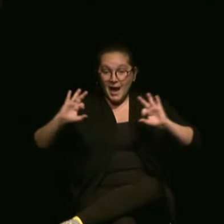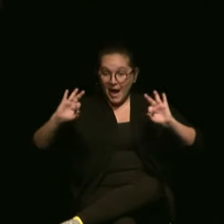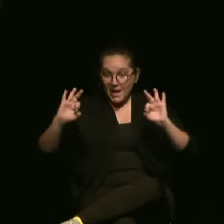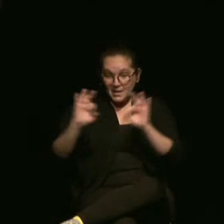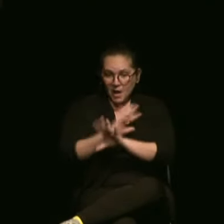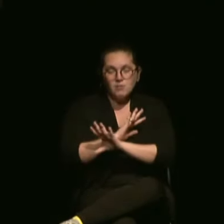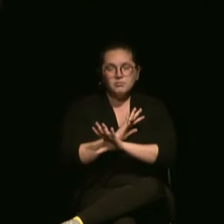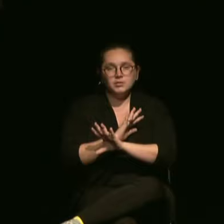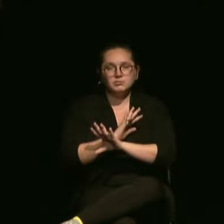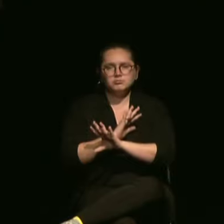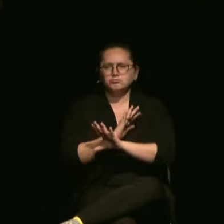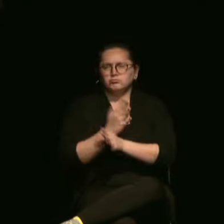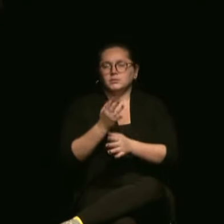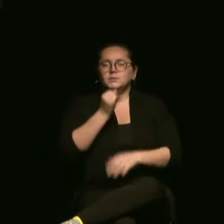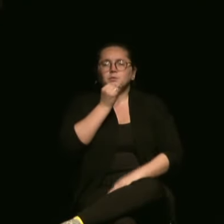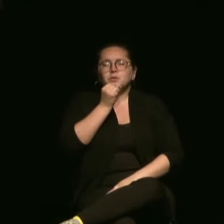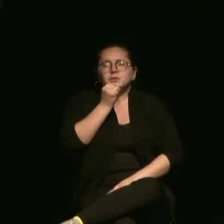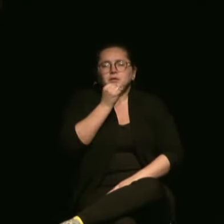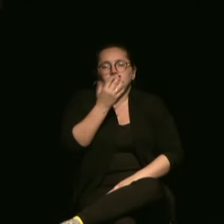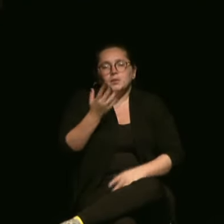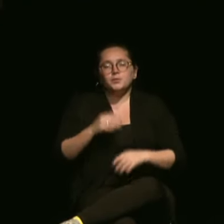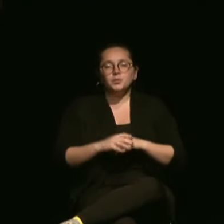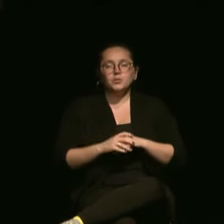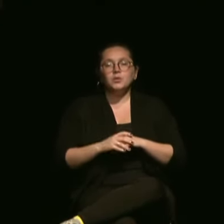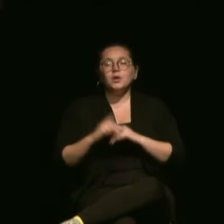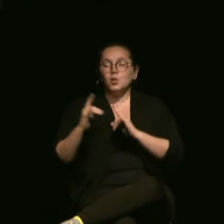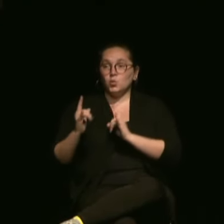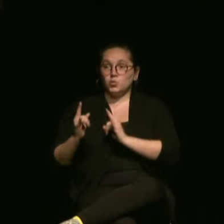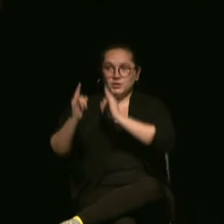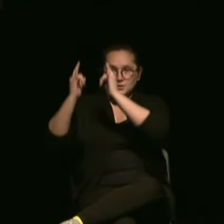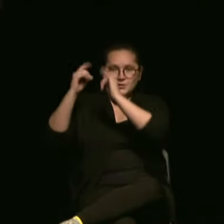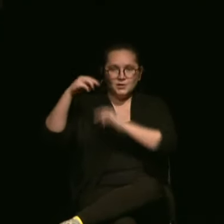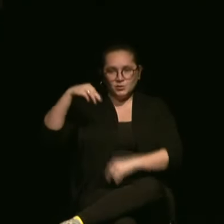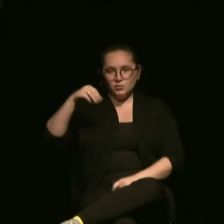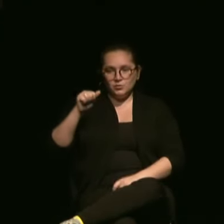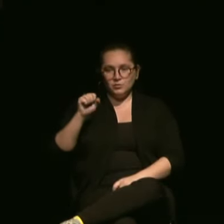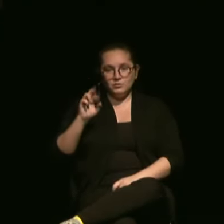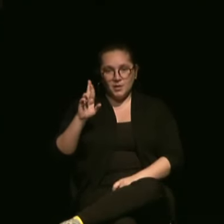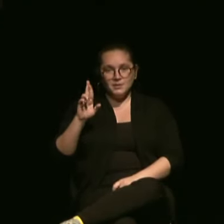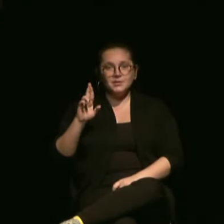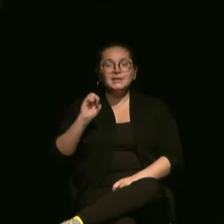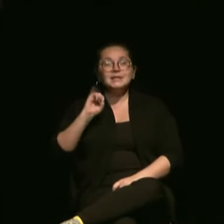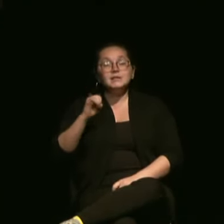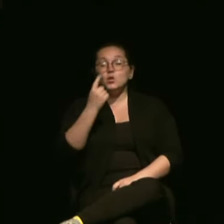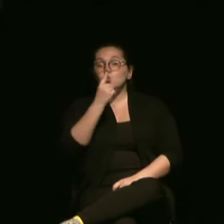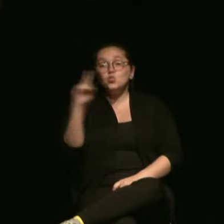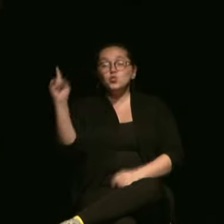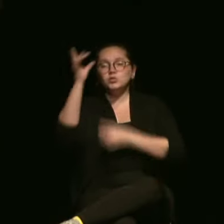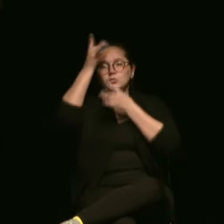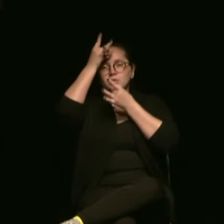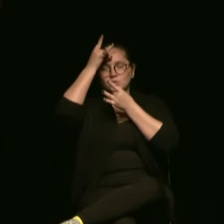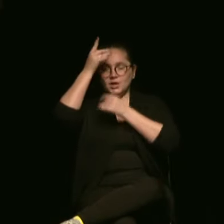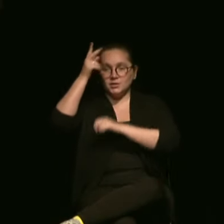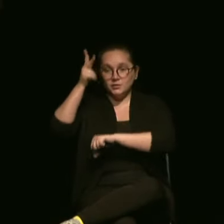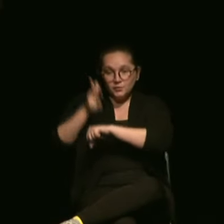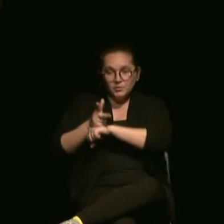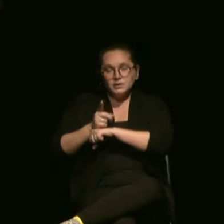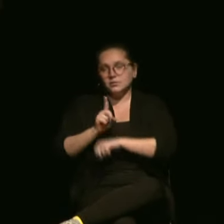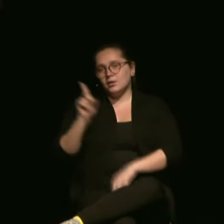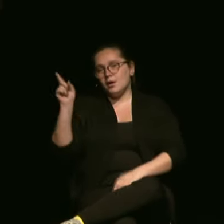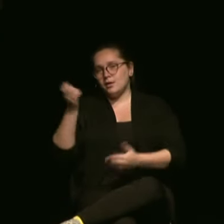redentora. Como, por exemplo, seria o Edifício Master se terminasse com o último personagem filmado, que é esse